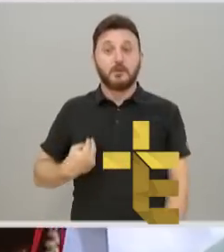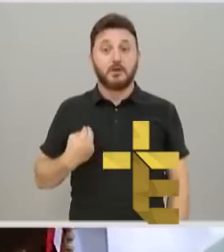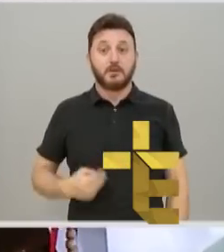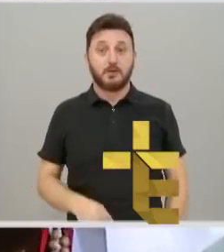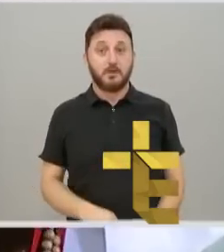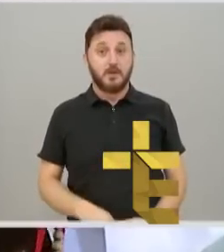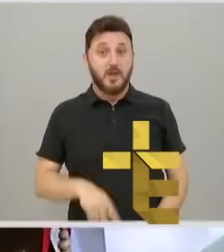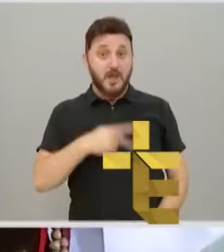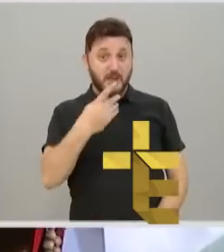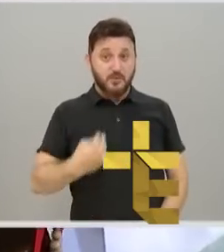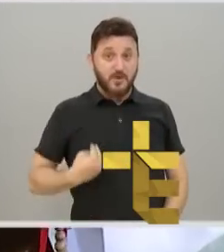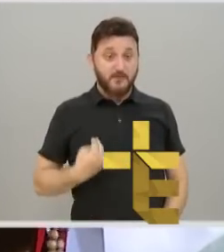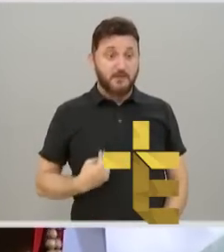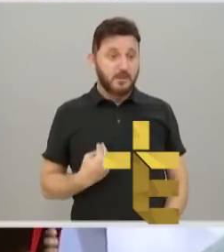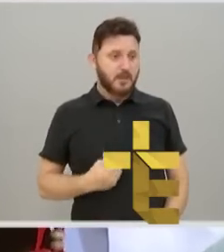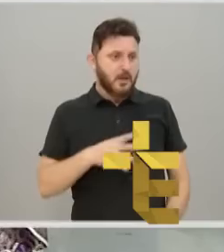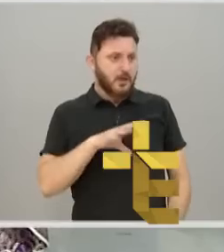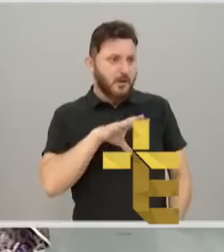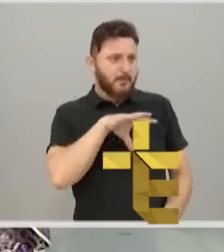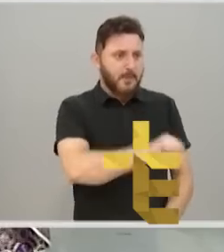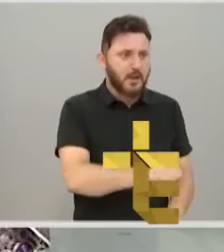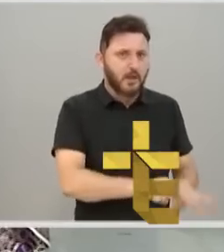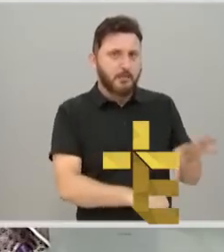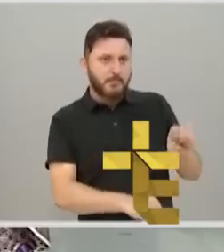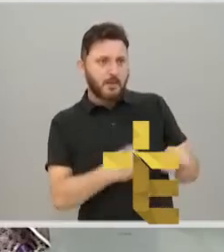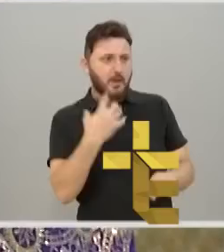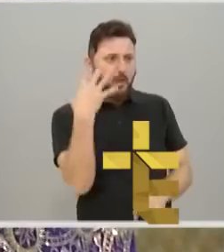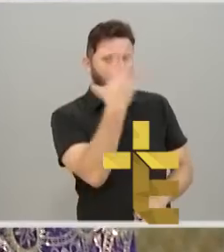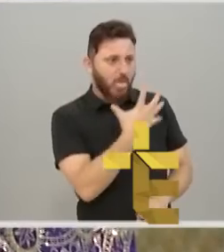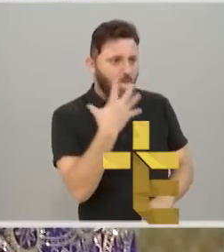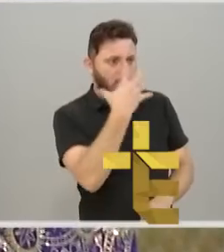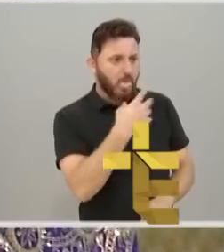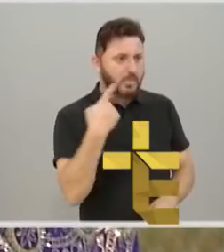vida, a gente perde tempo.